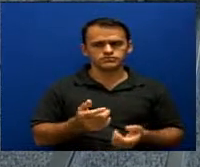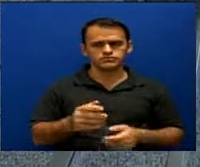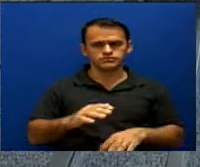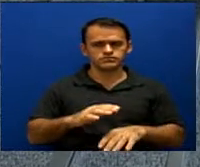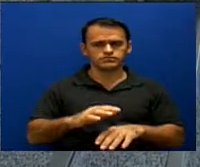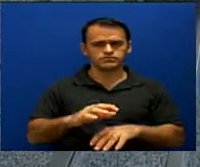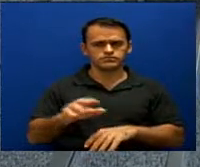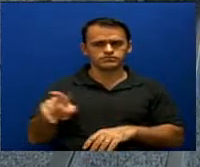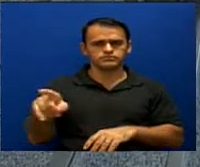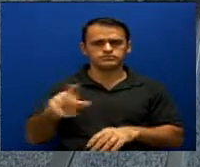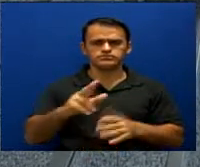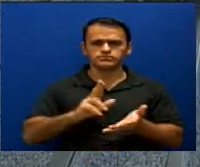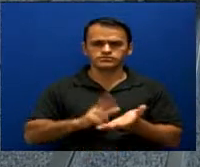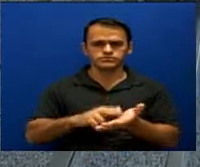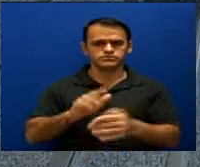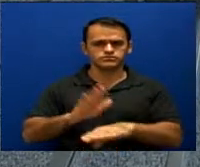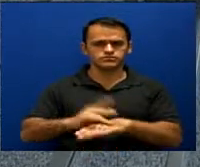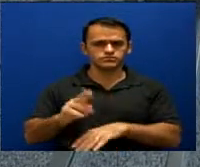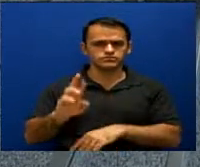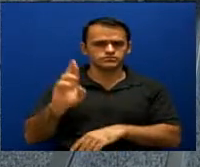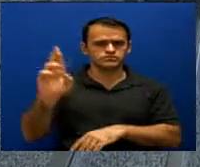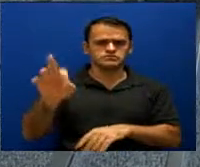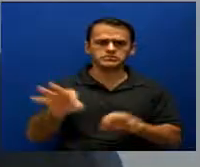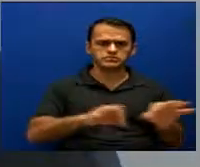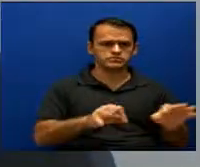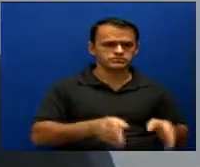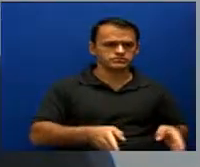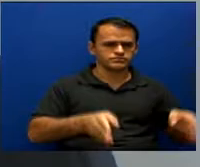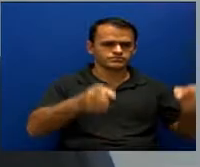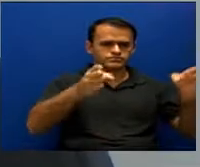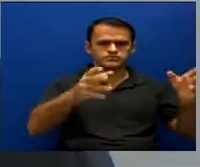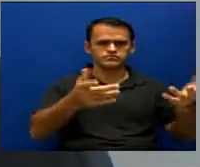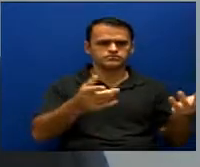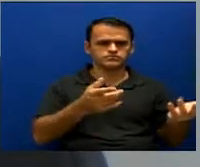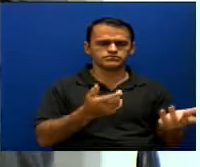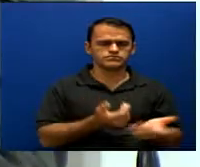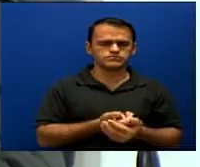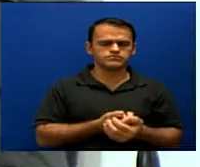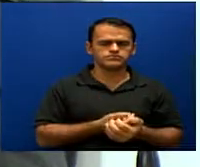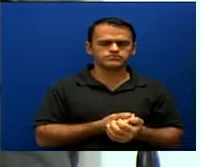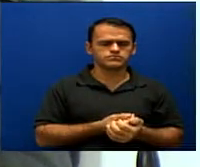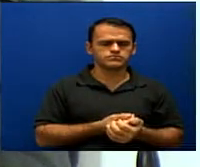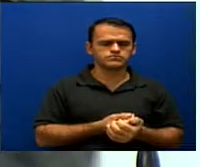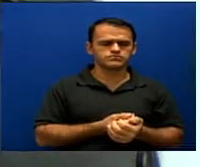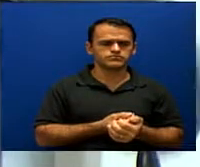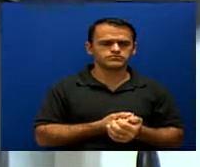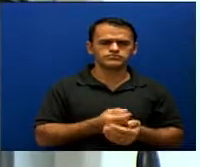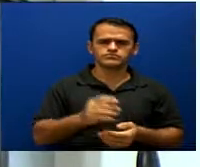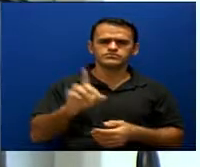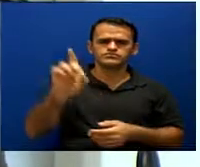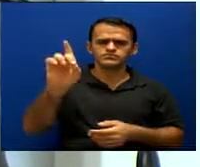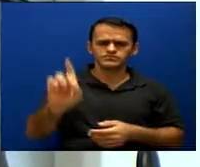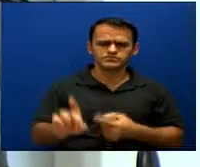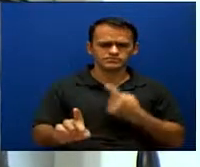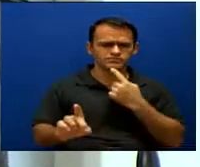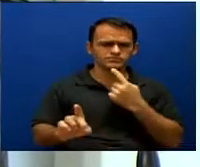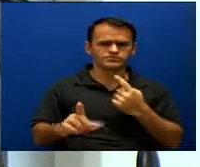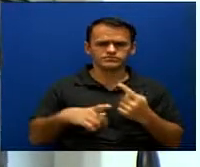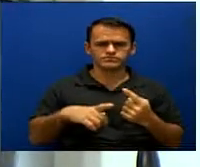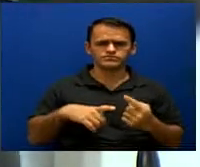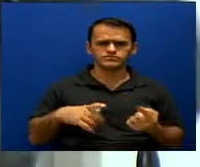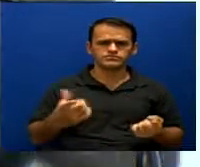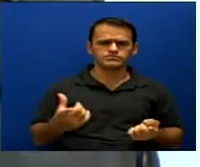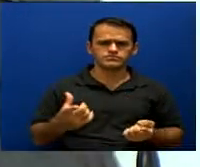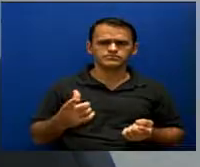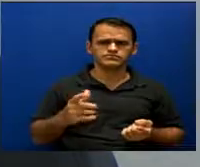responsabilidade do município, né, diretamente. Mas o diretor me disse que é possível, porque foi implantada aqui em